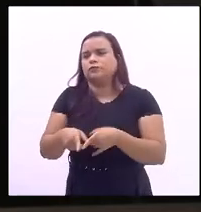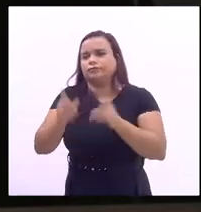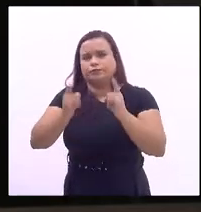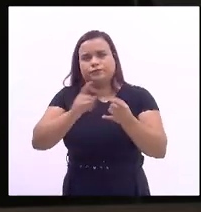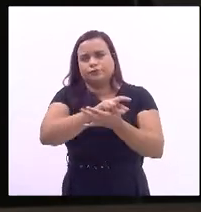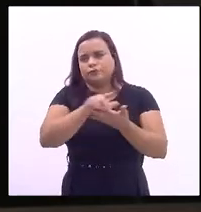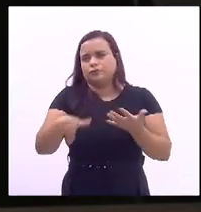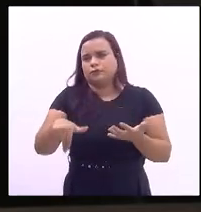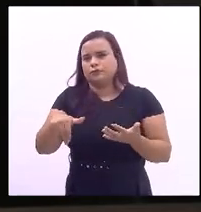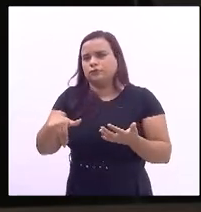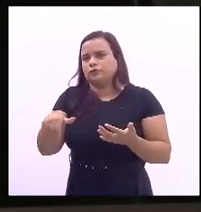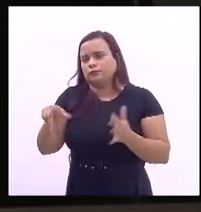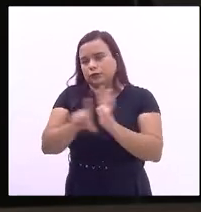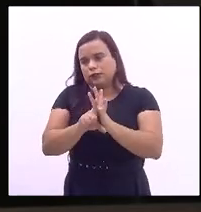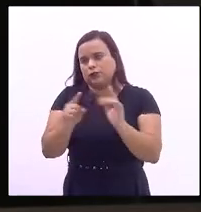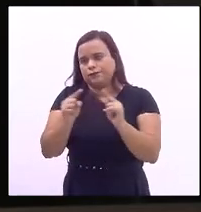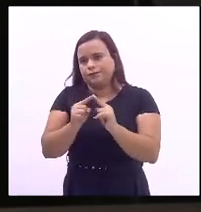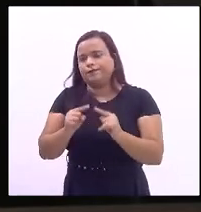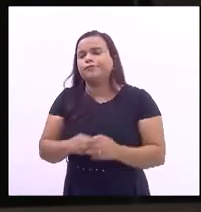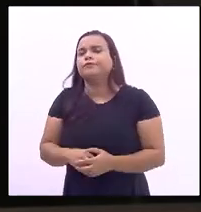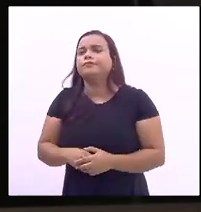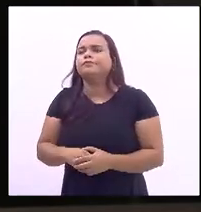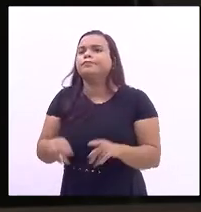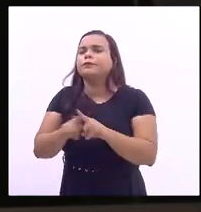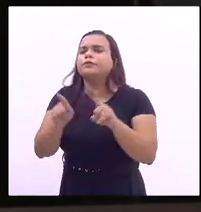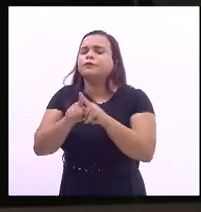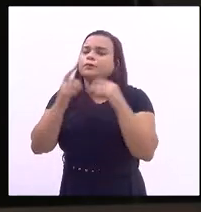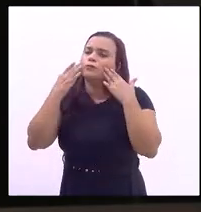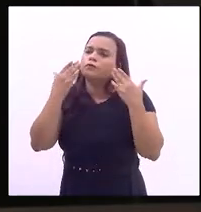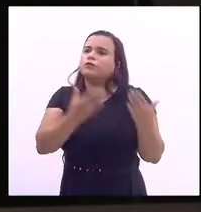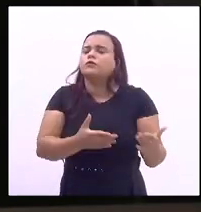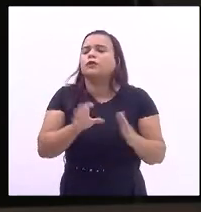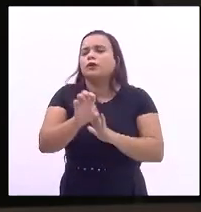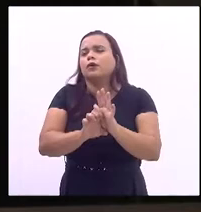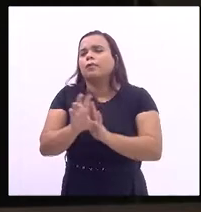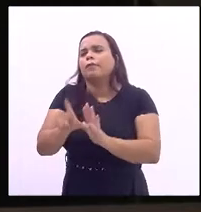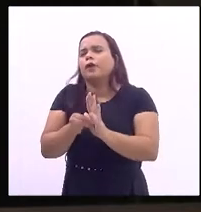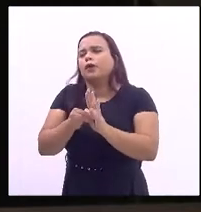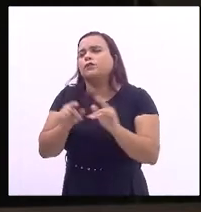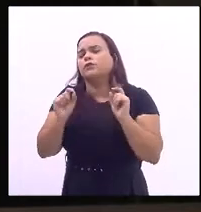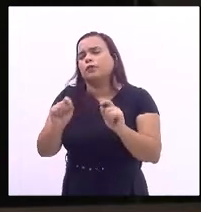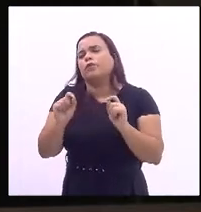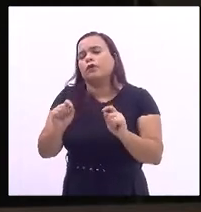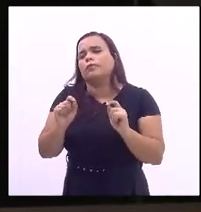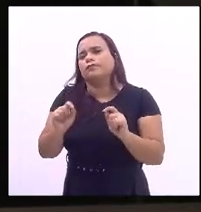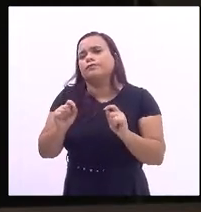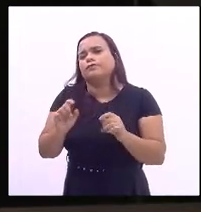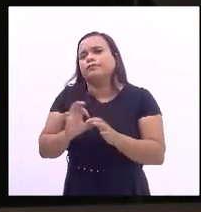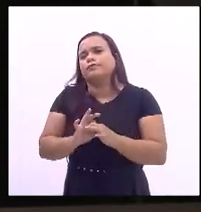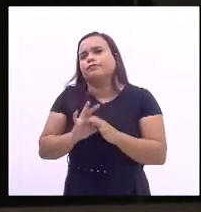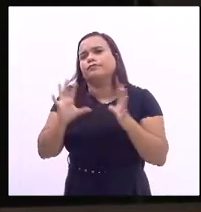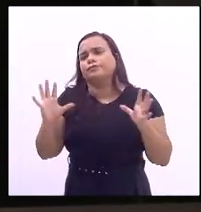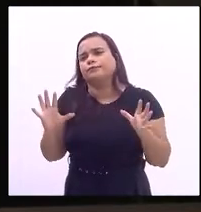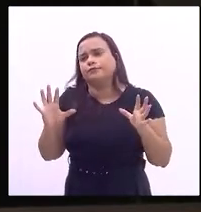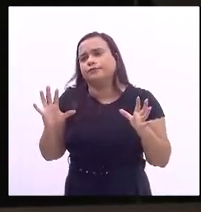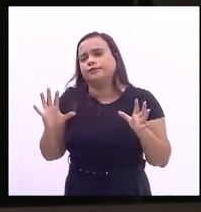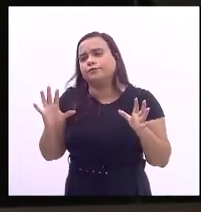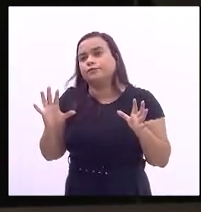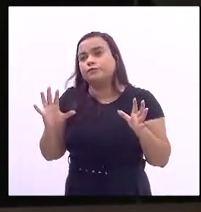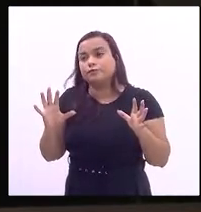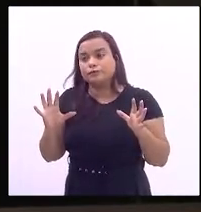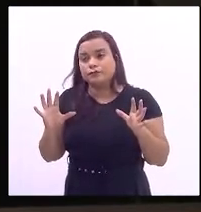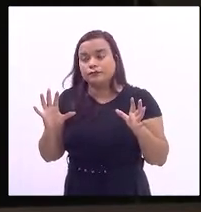previstos nesta lei né e apresentei também uma Emenda que permite que